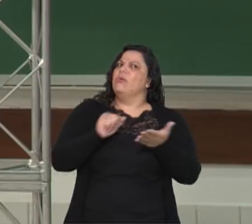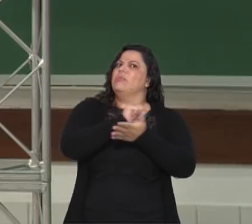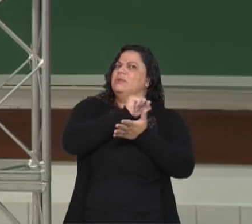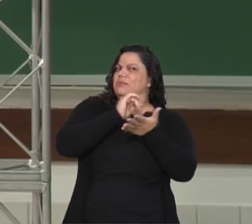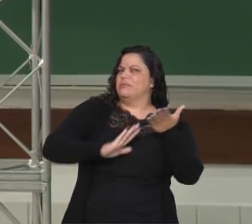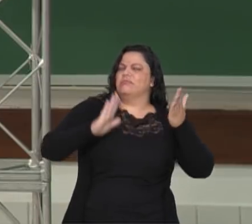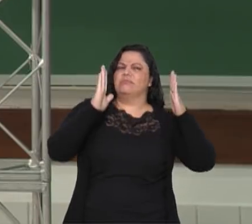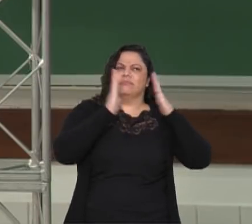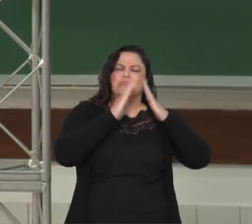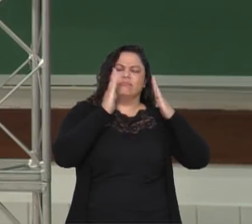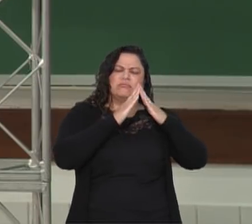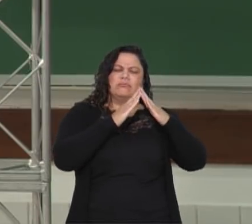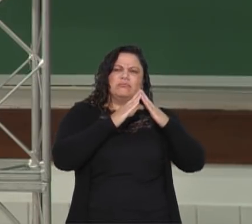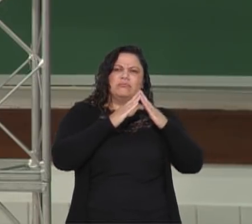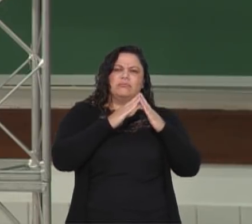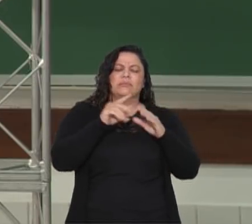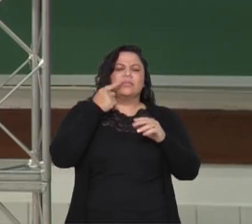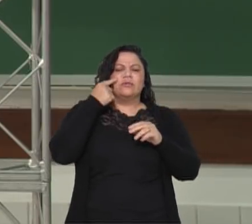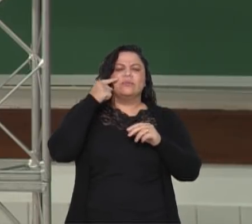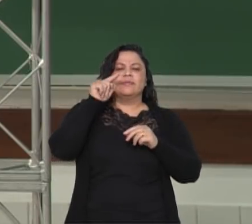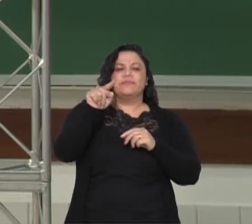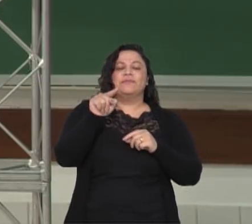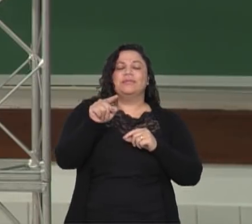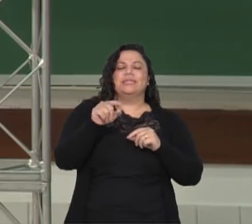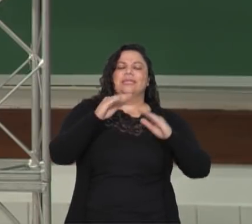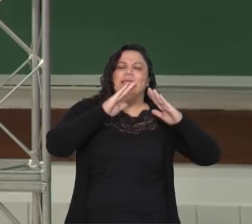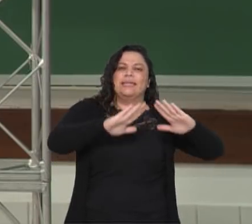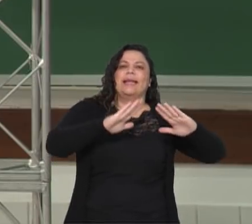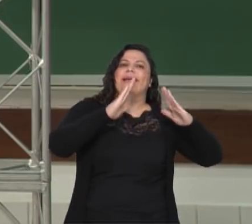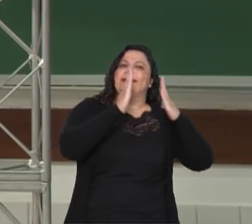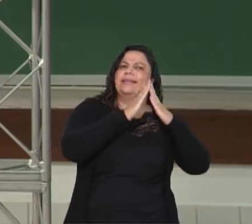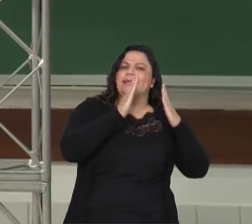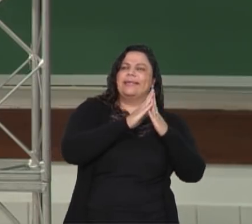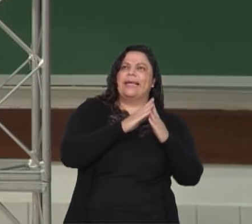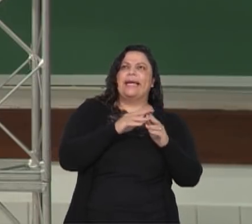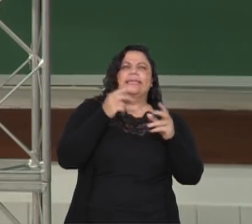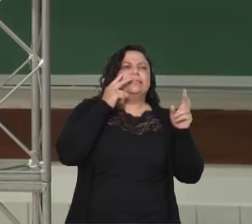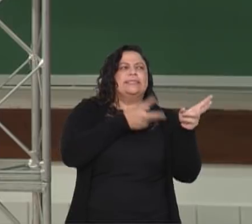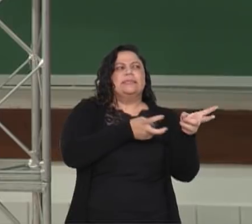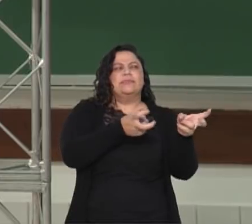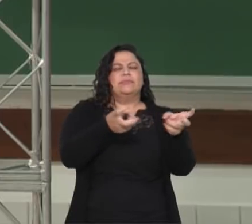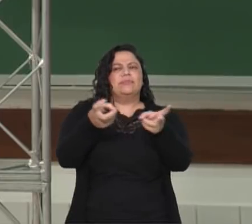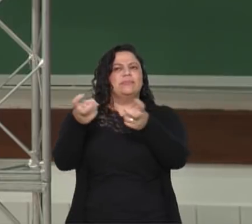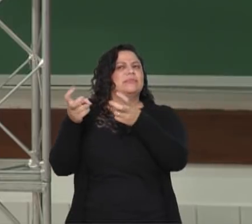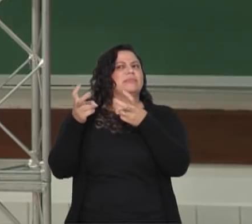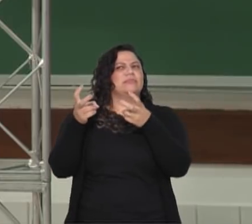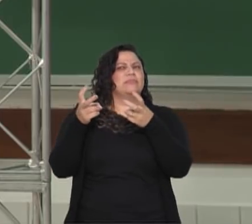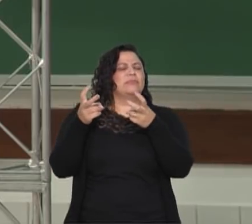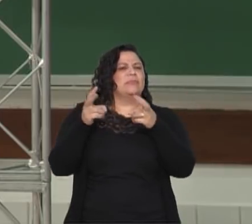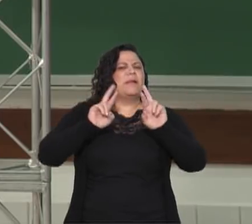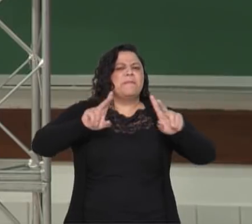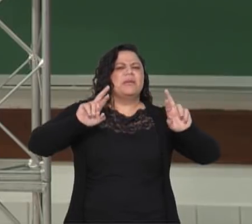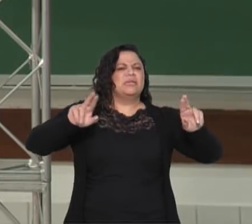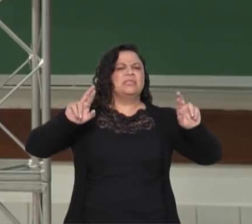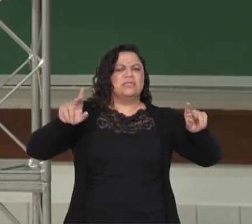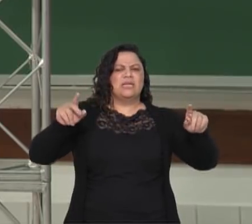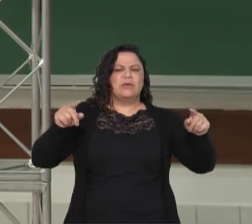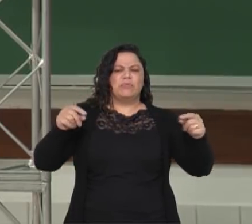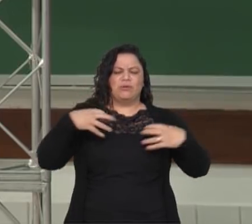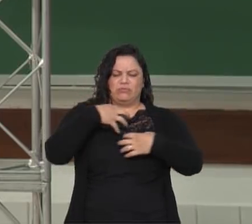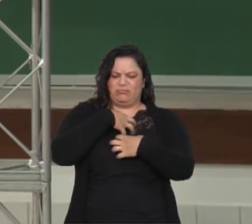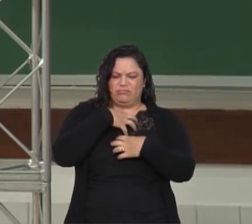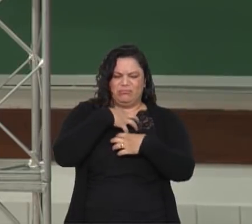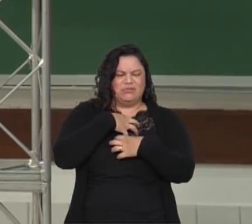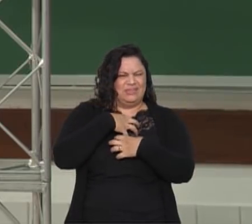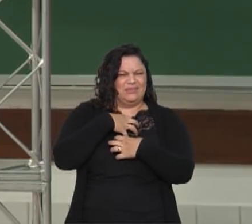para ouvir atentamente todos, até os mais difíceis de perceber sons que estão